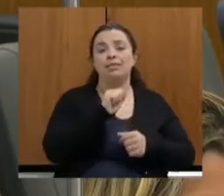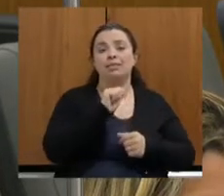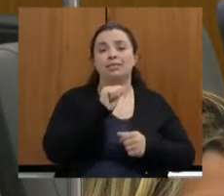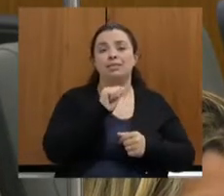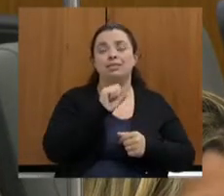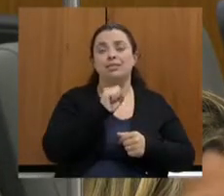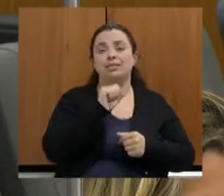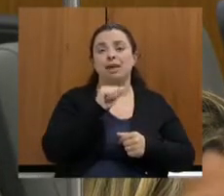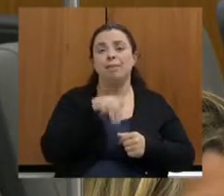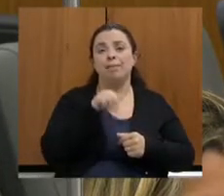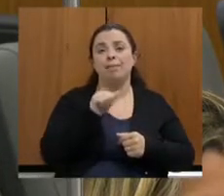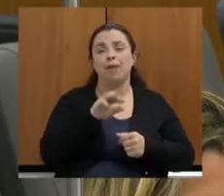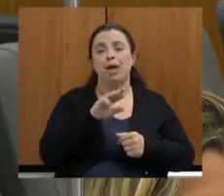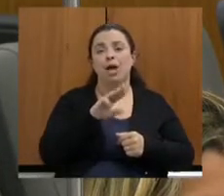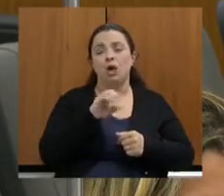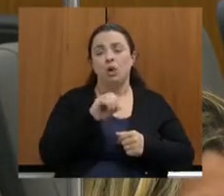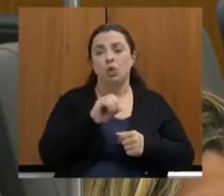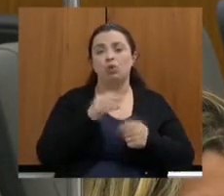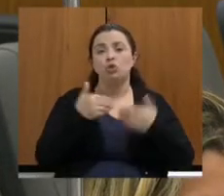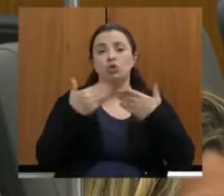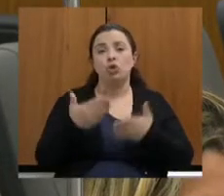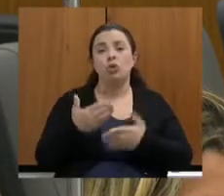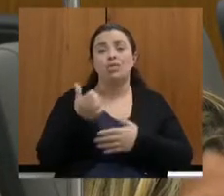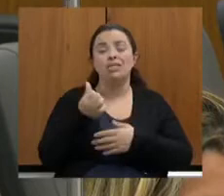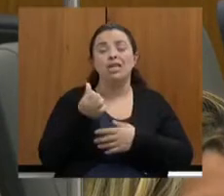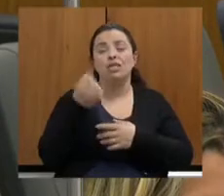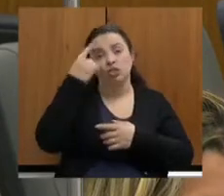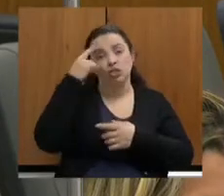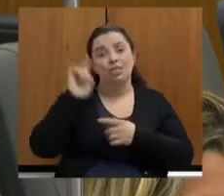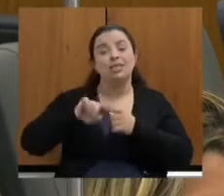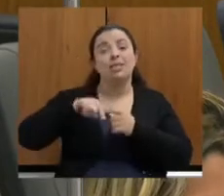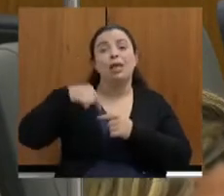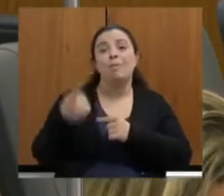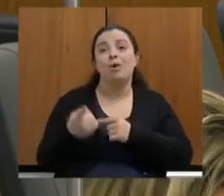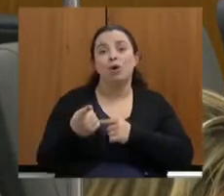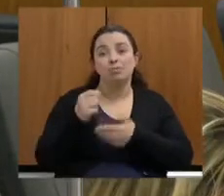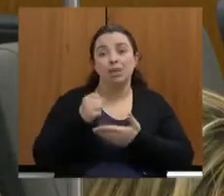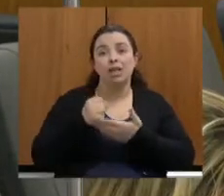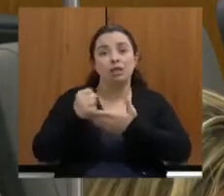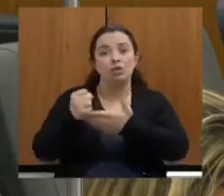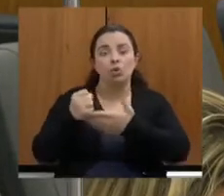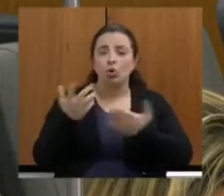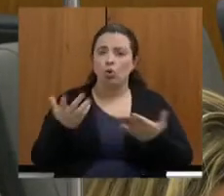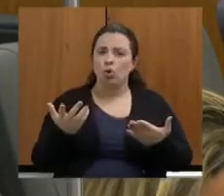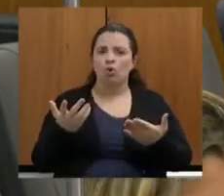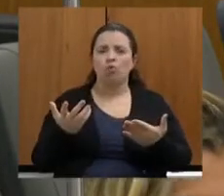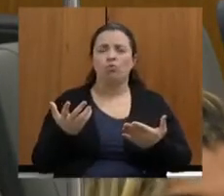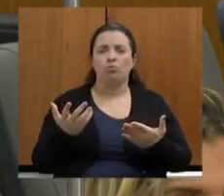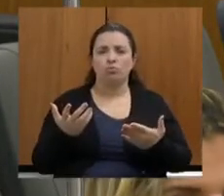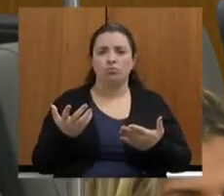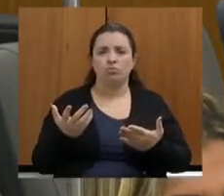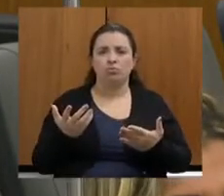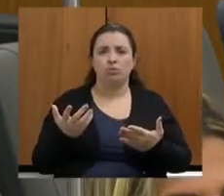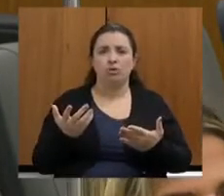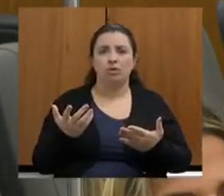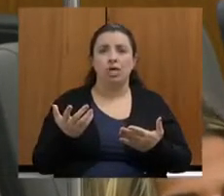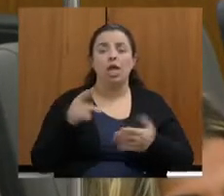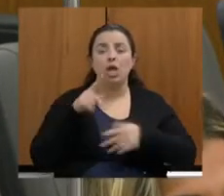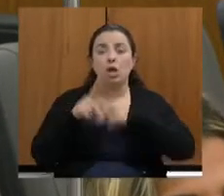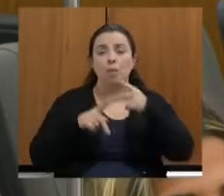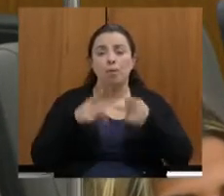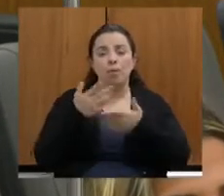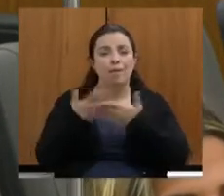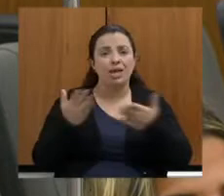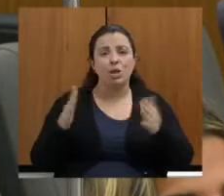seis dias depois para dar Socorro o povo de Barra Longa e de Gesteira que teve as casa demolida